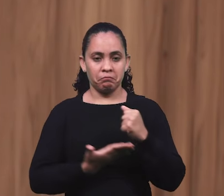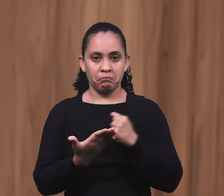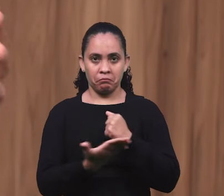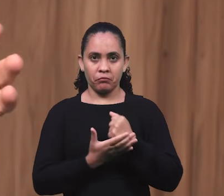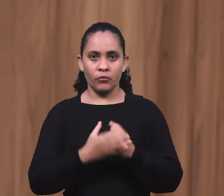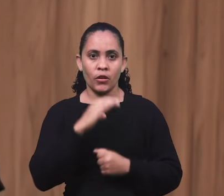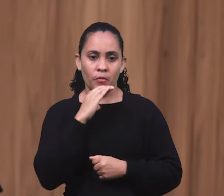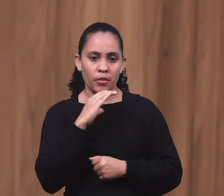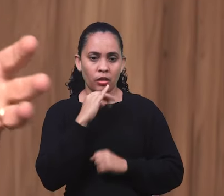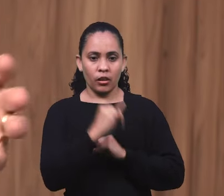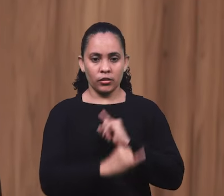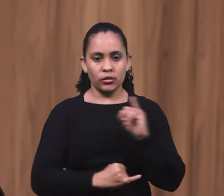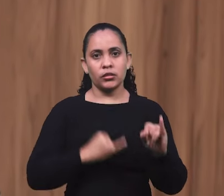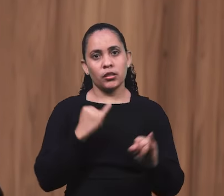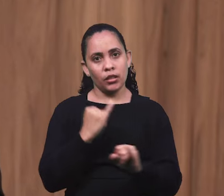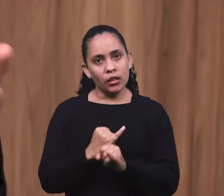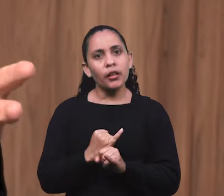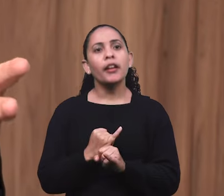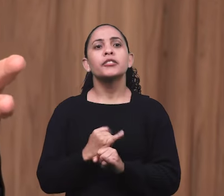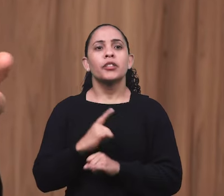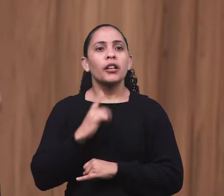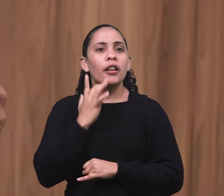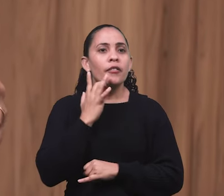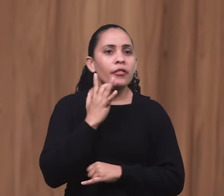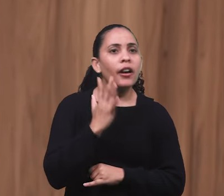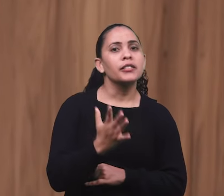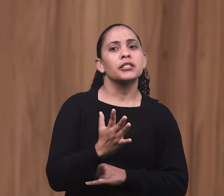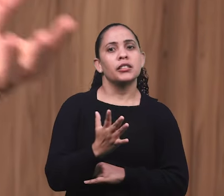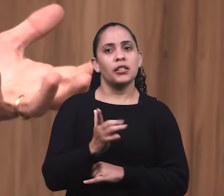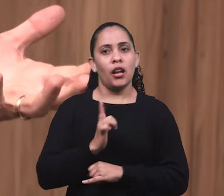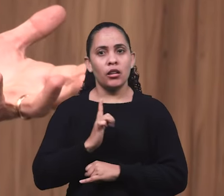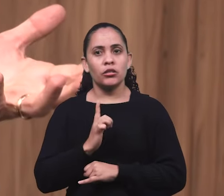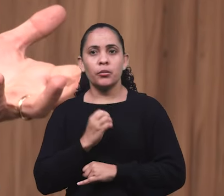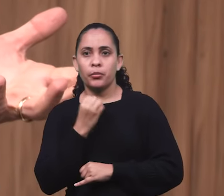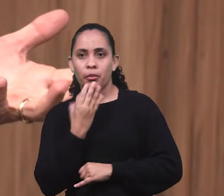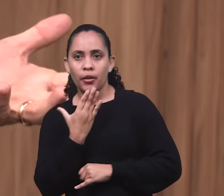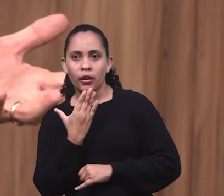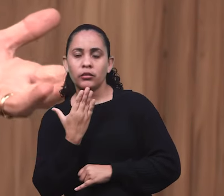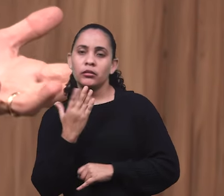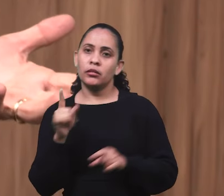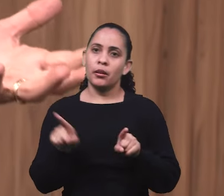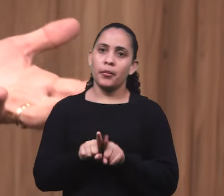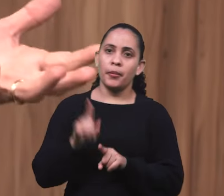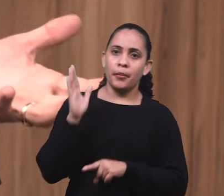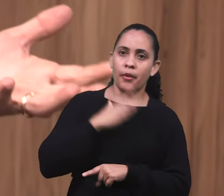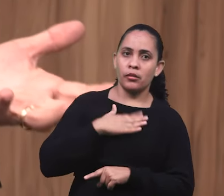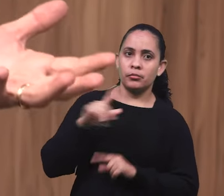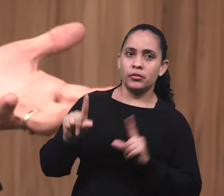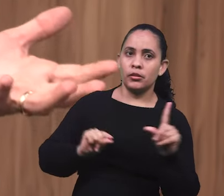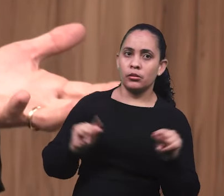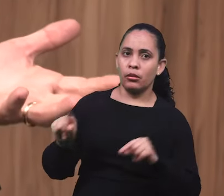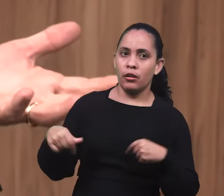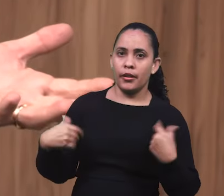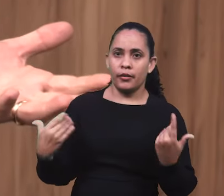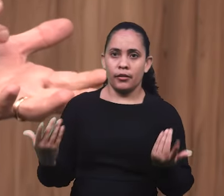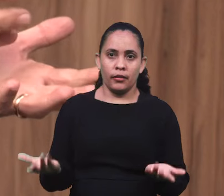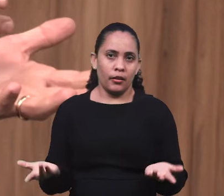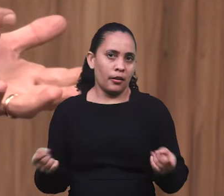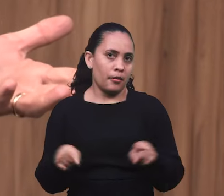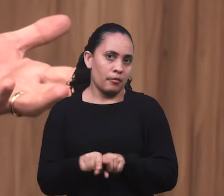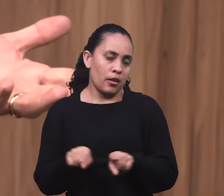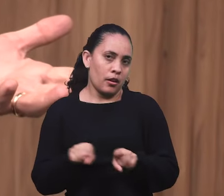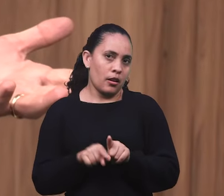Ok, a internet vai usar, vai ter facilidade para o bem e para o mal. Você tem que escolher, né? E muitas vezes você